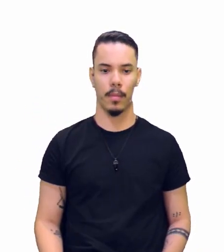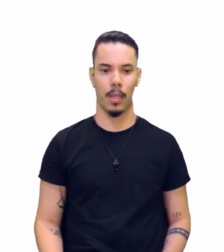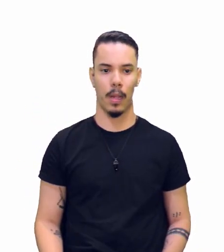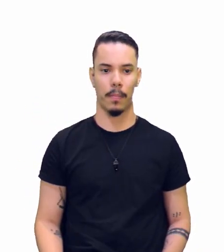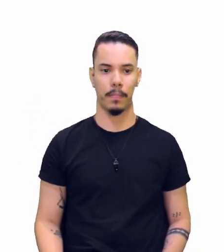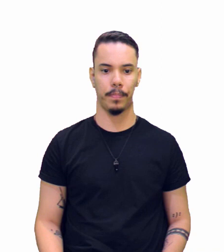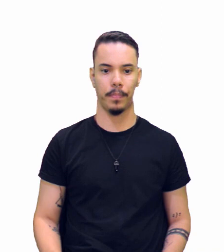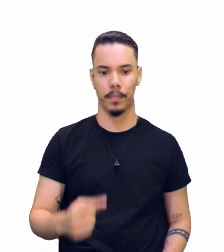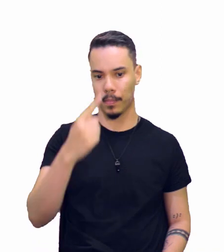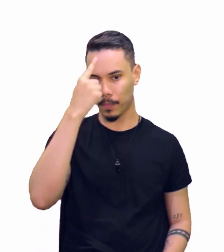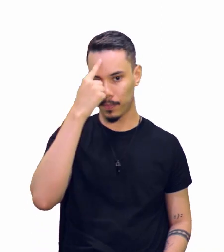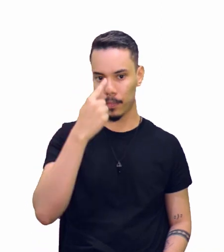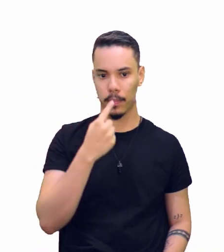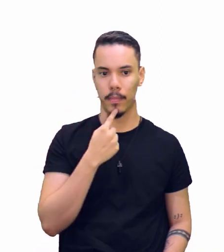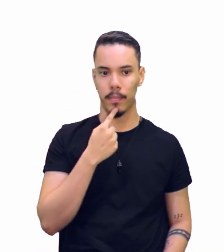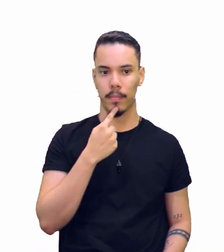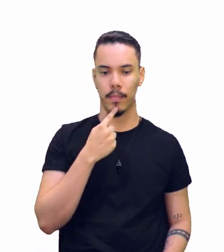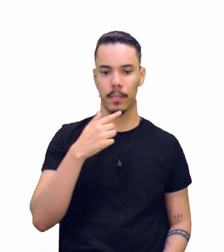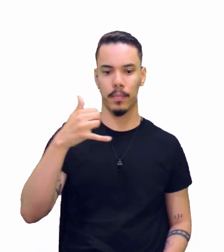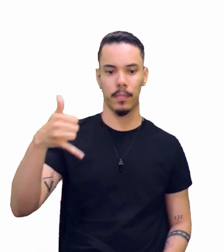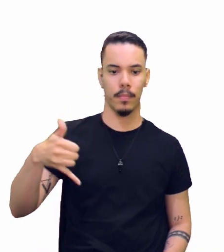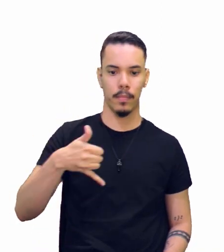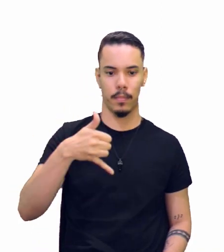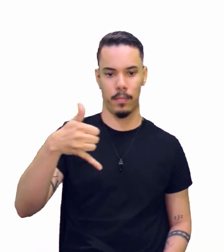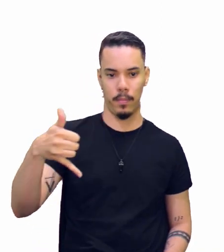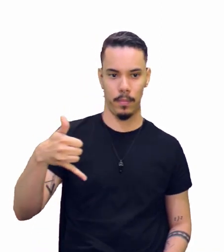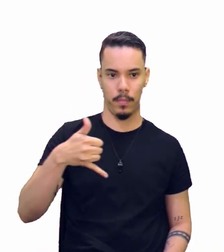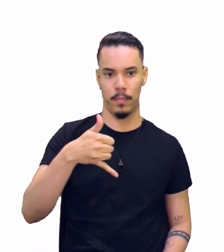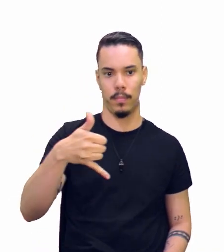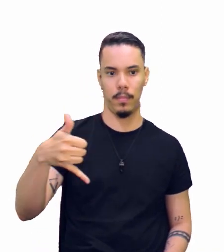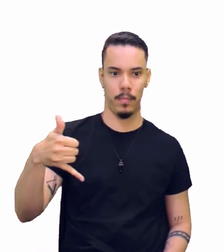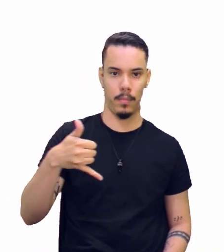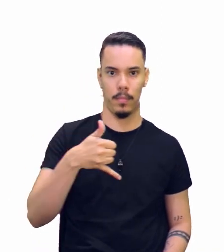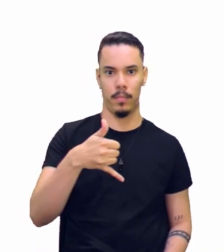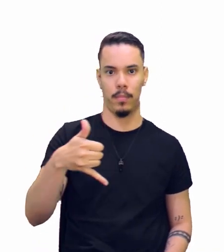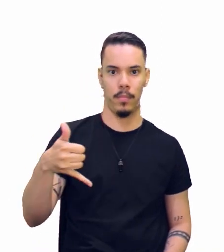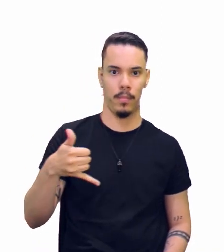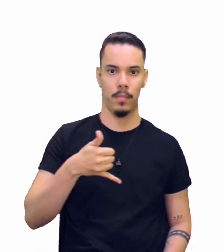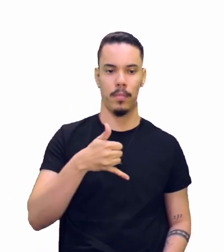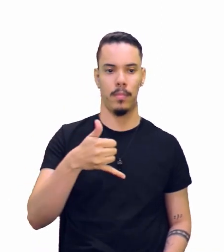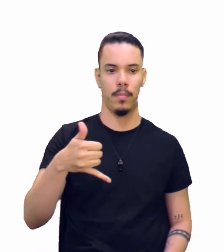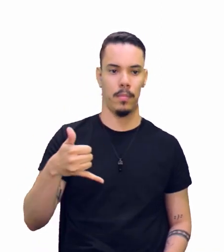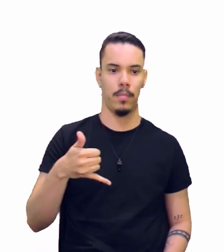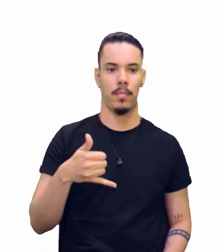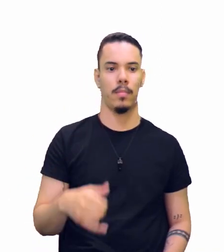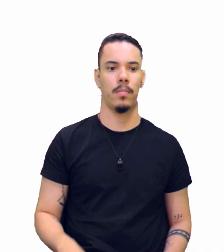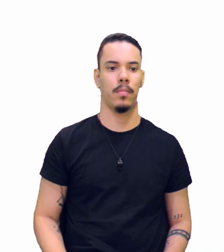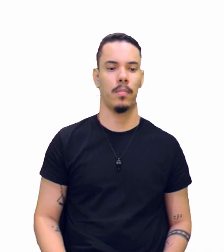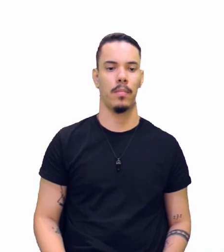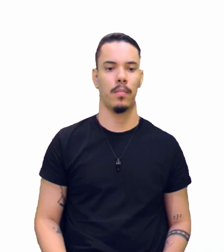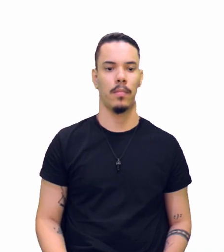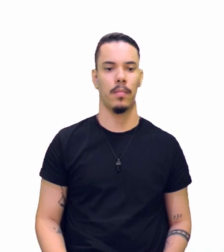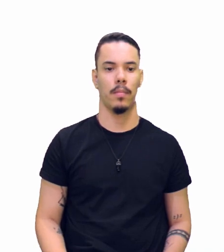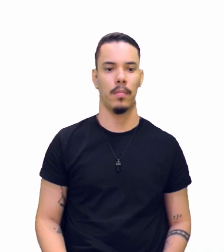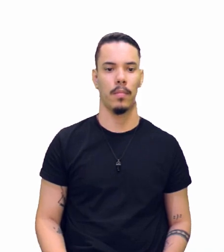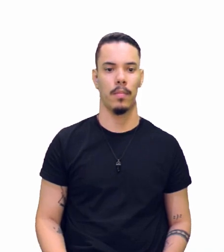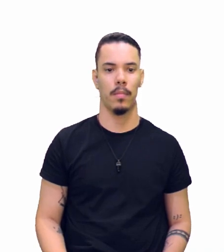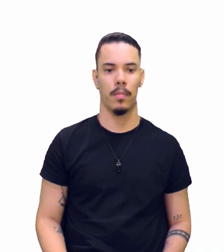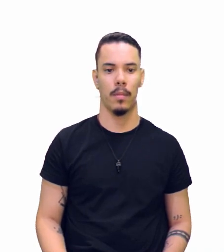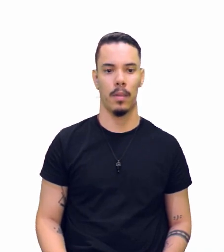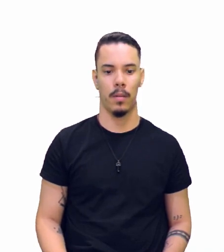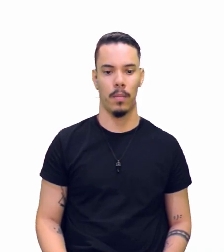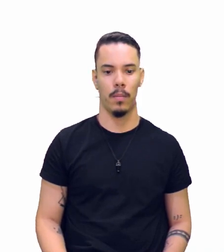pela imagem? O óleo, que é só um, óleo, então singular,